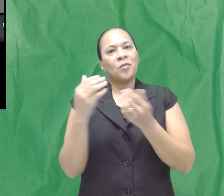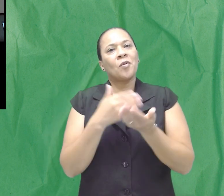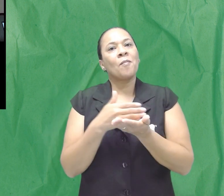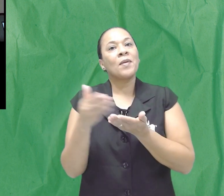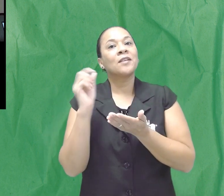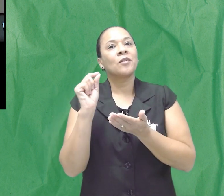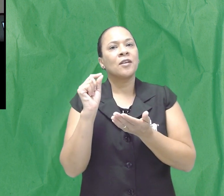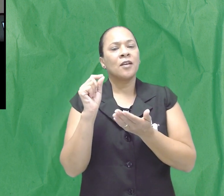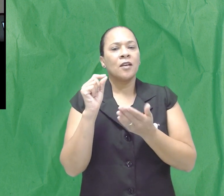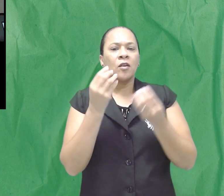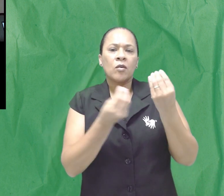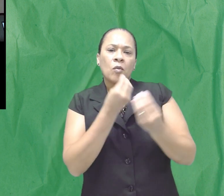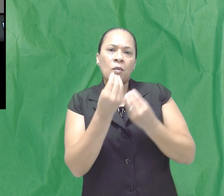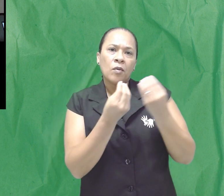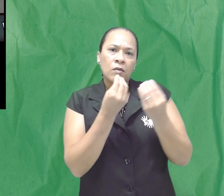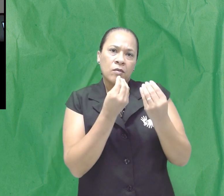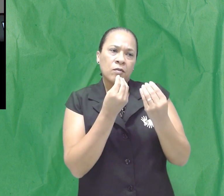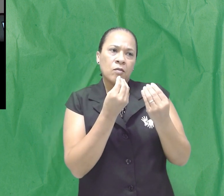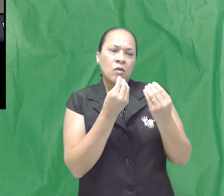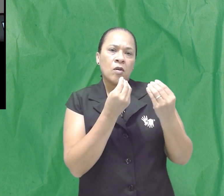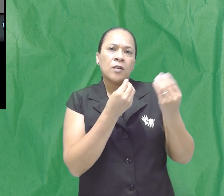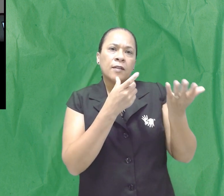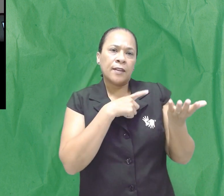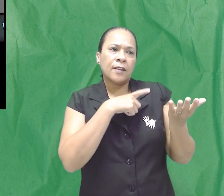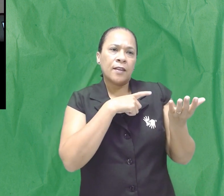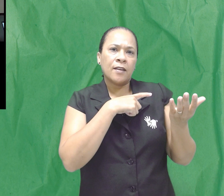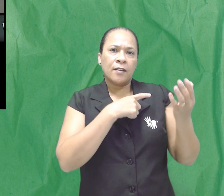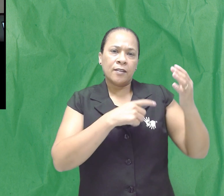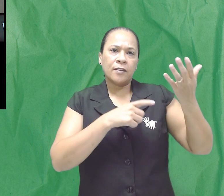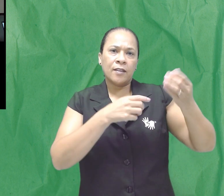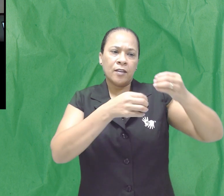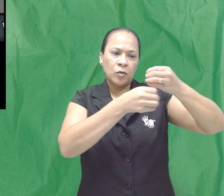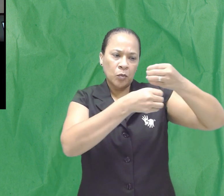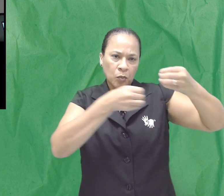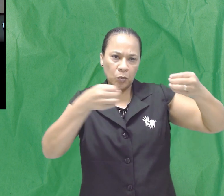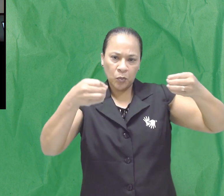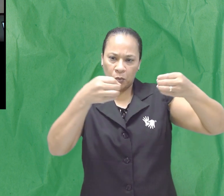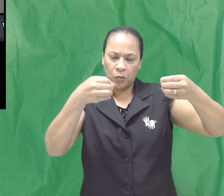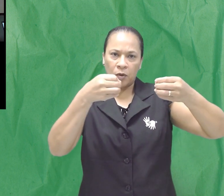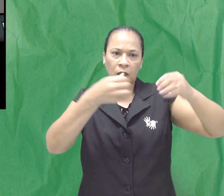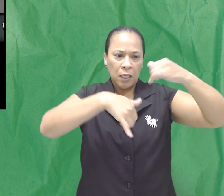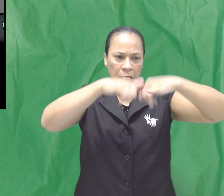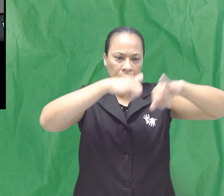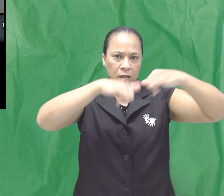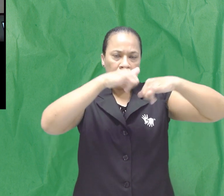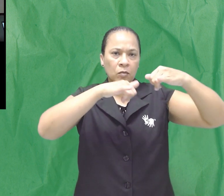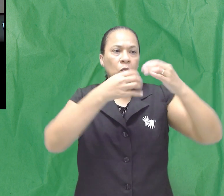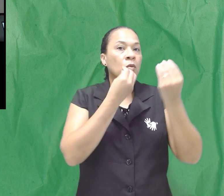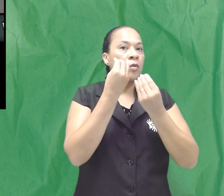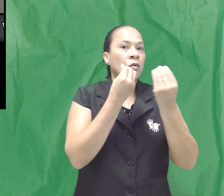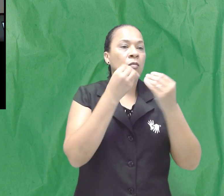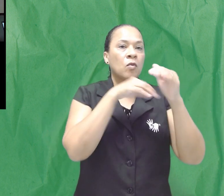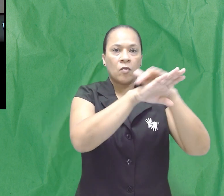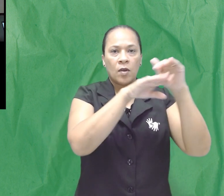sobre armazenamento, né, dos reagentes químicos, né? De modo geral, manuseio e estocagem